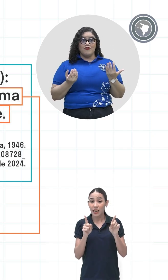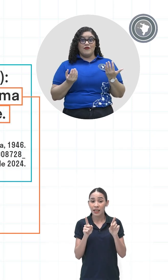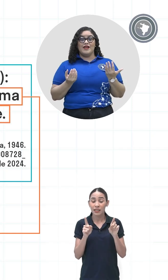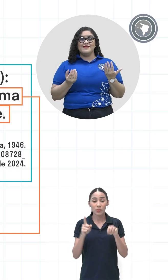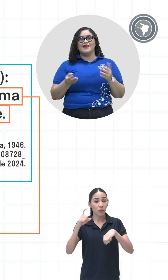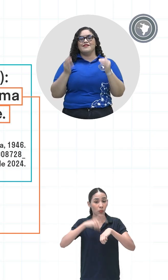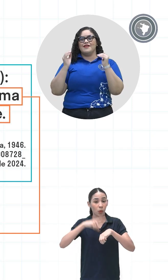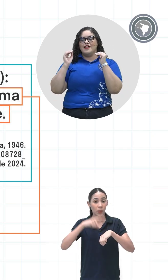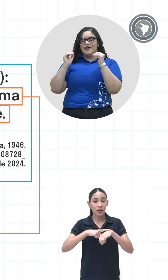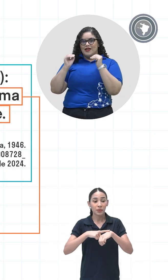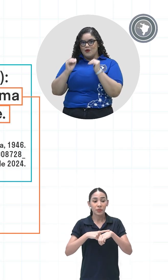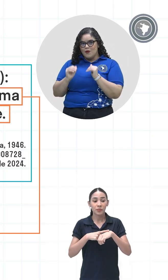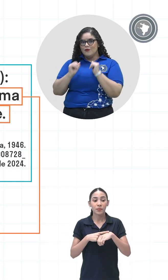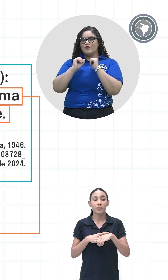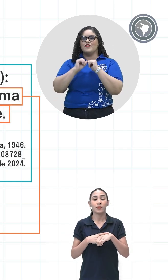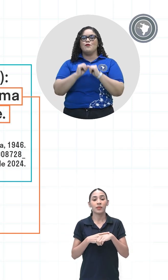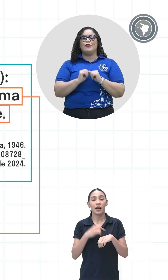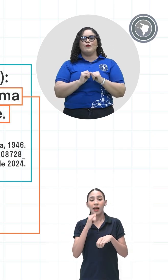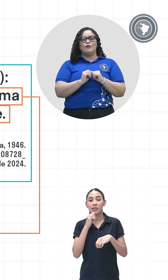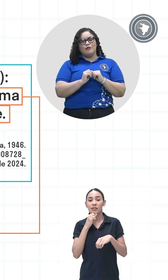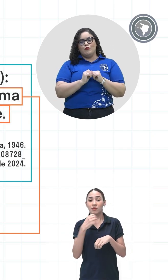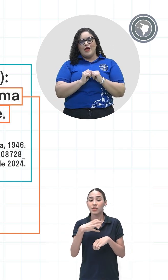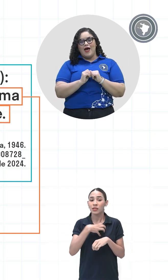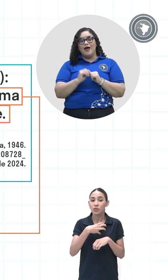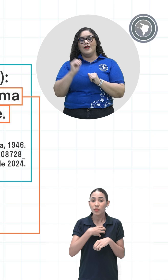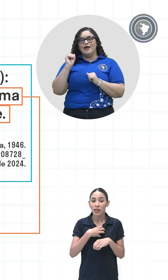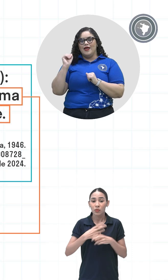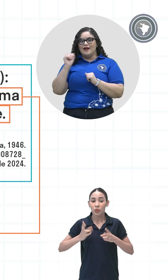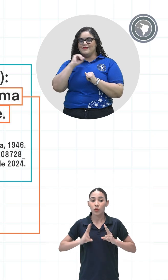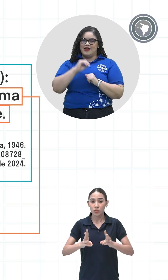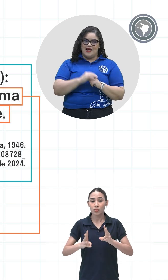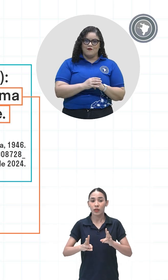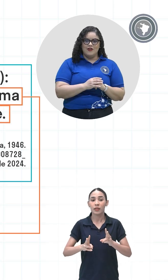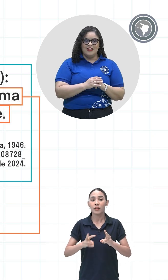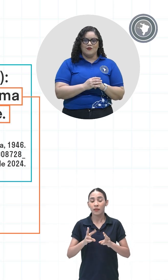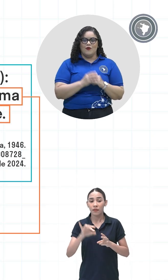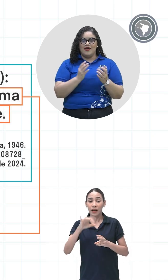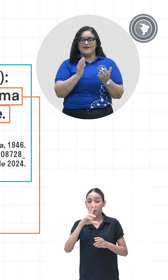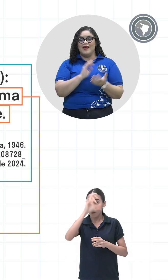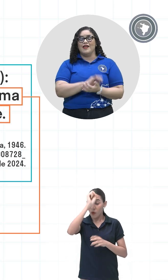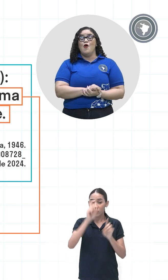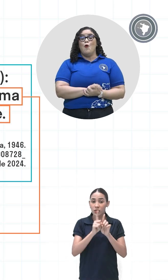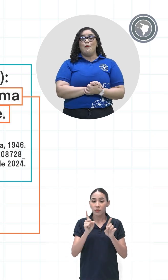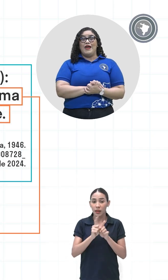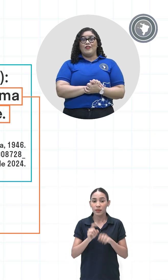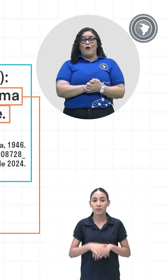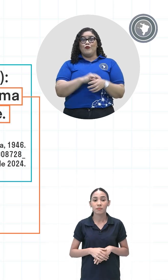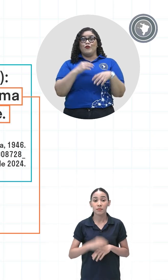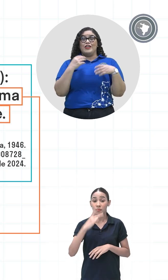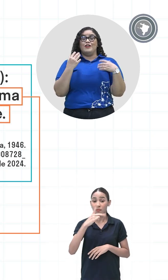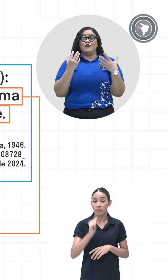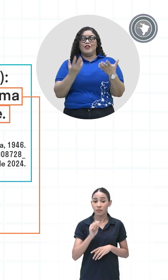chama estiver acesa, enquanto o sentimento durar, ele será infinito. Eis aí o paradoxo que ele